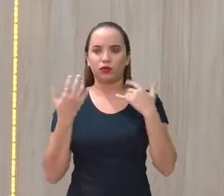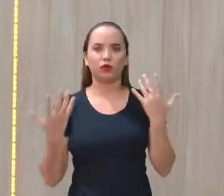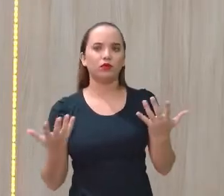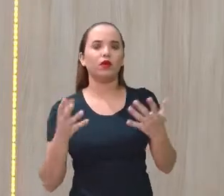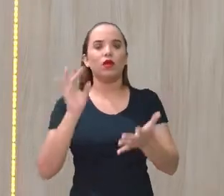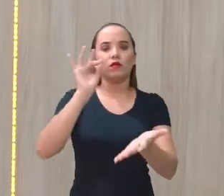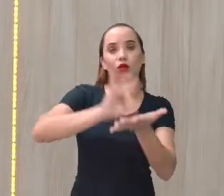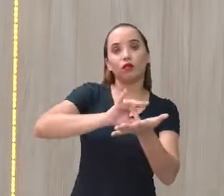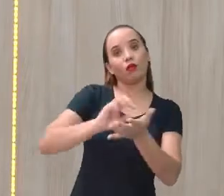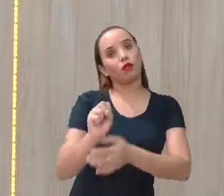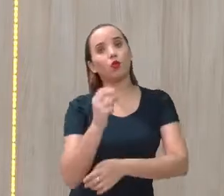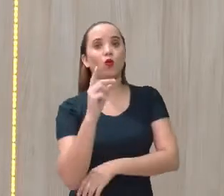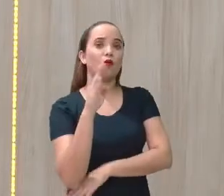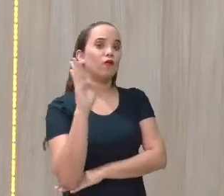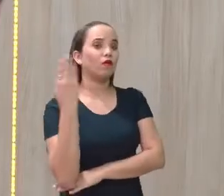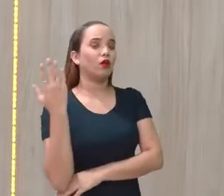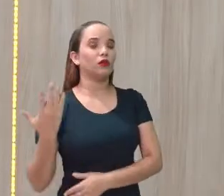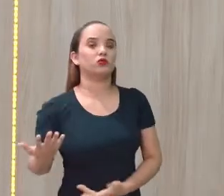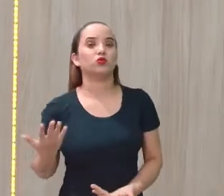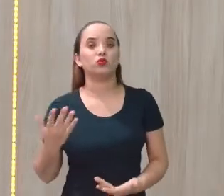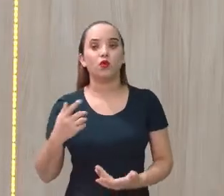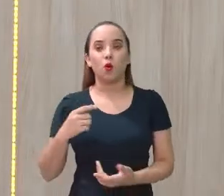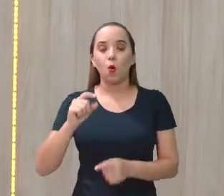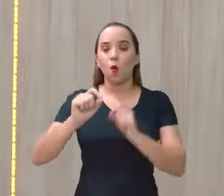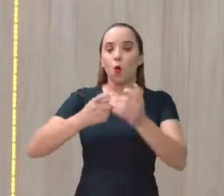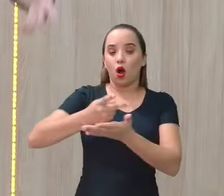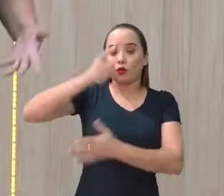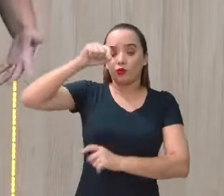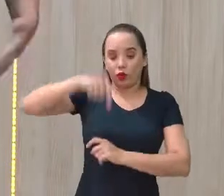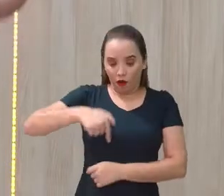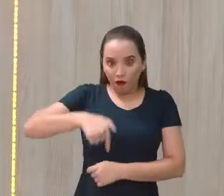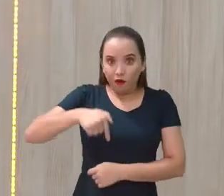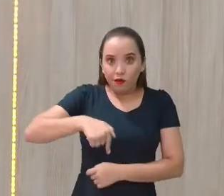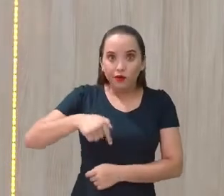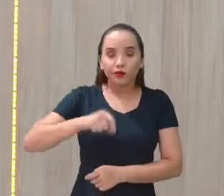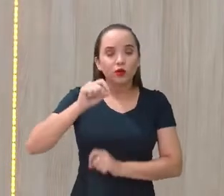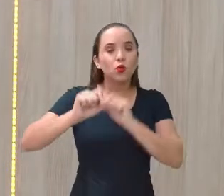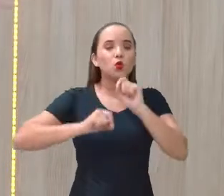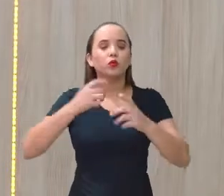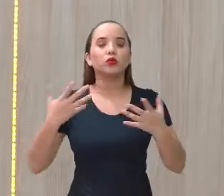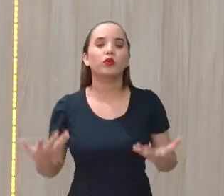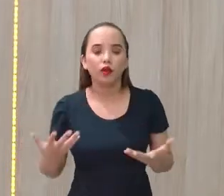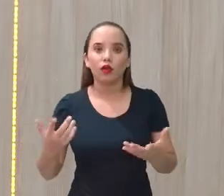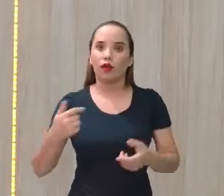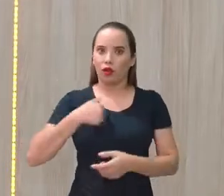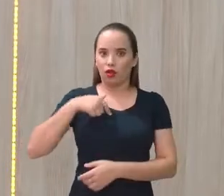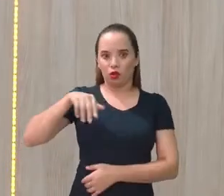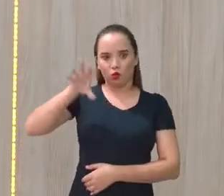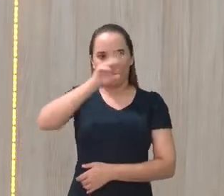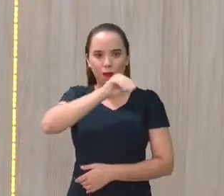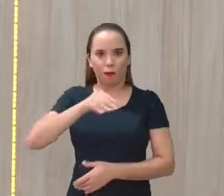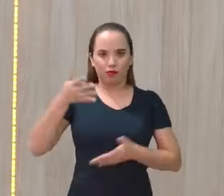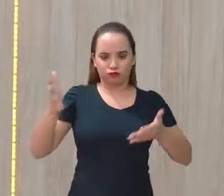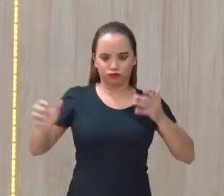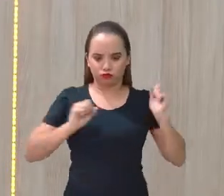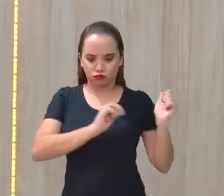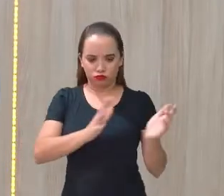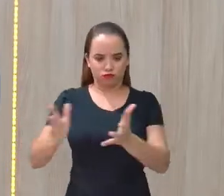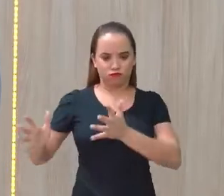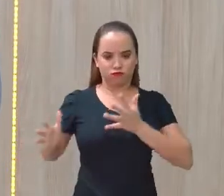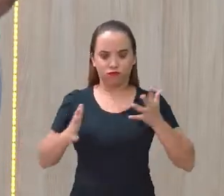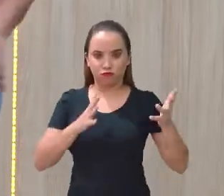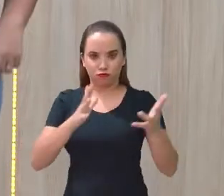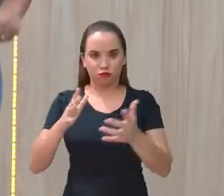O que é que está aqui acontecendo? Eu estou falando, alguém está ouvindo, tem a participação de mais de um, será? Então pensa